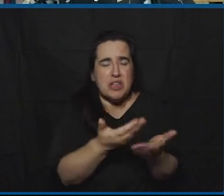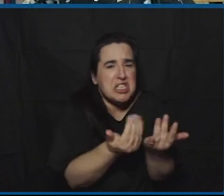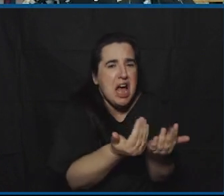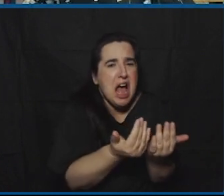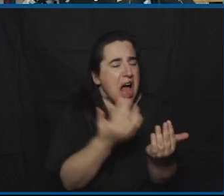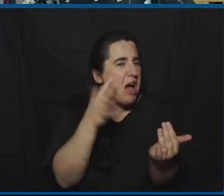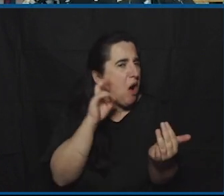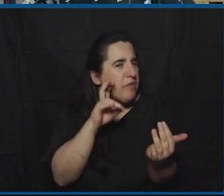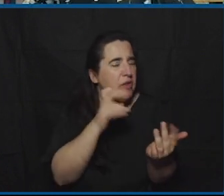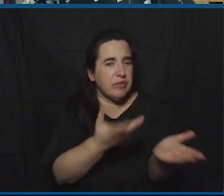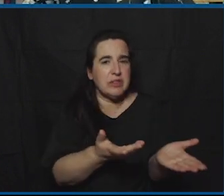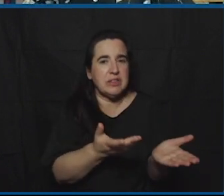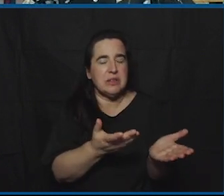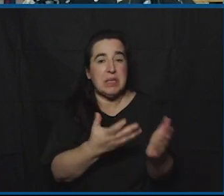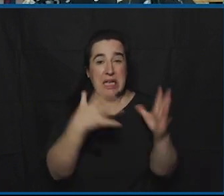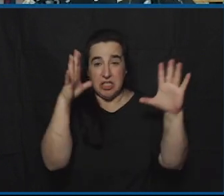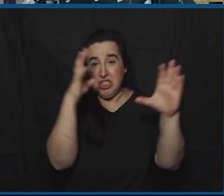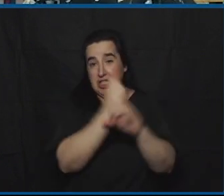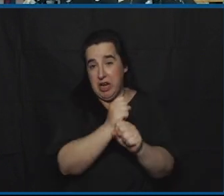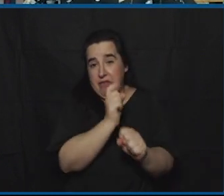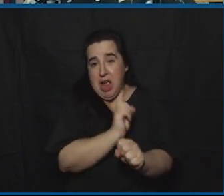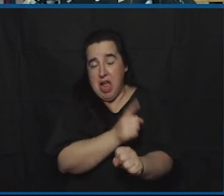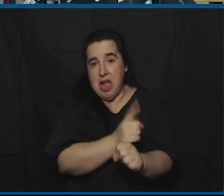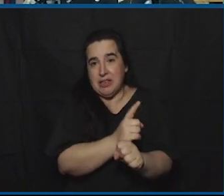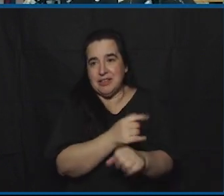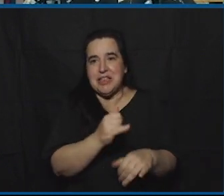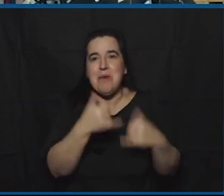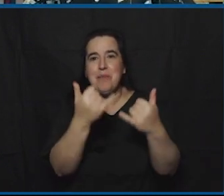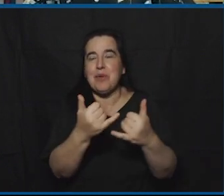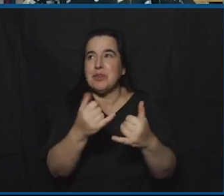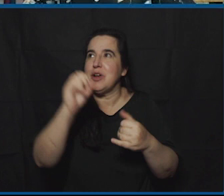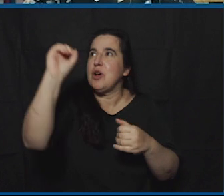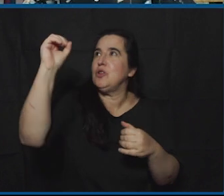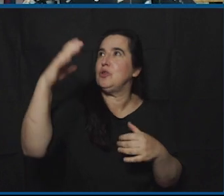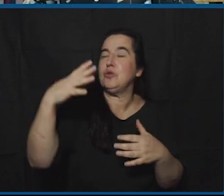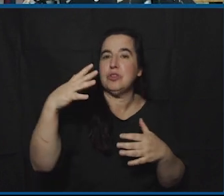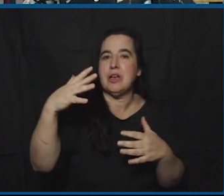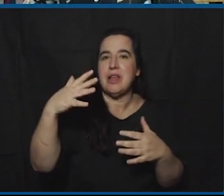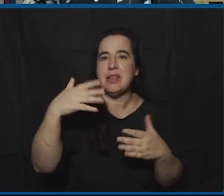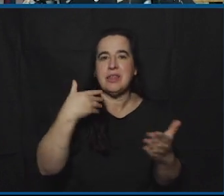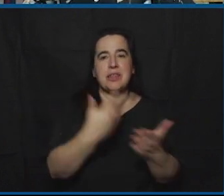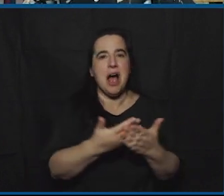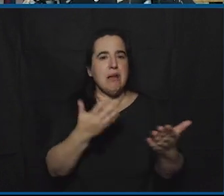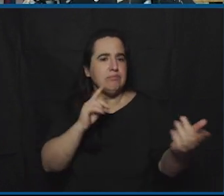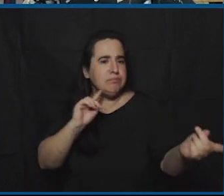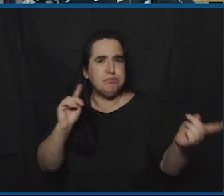fala no versículo 2. Que depois vão ver a grande luz, eu penso que se refere a este contraste que havia